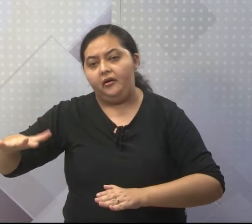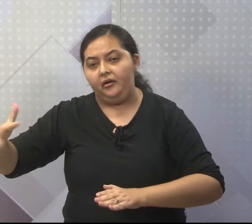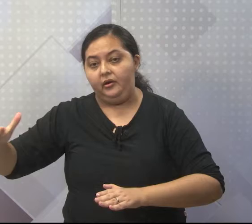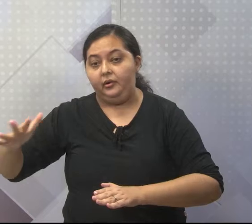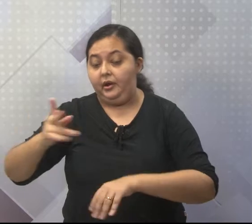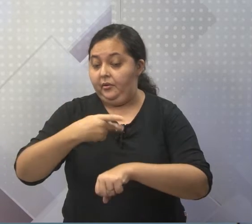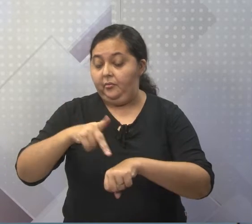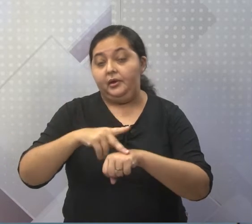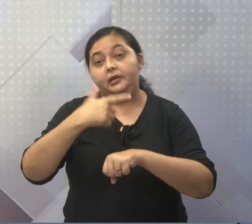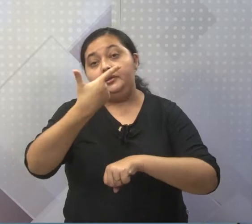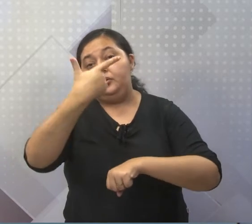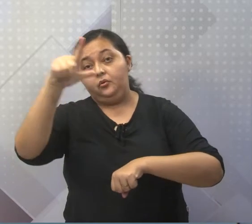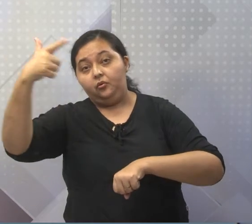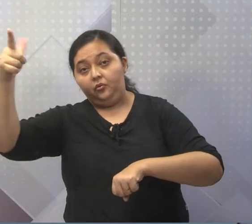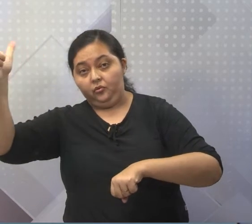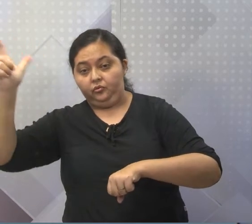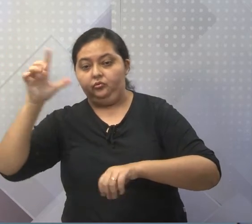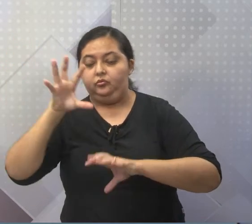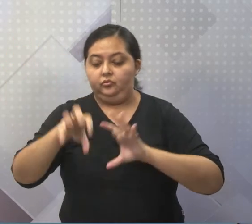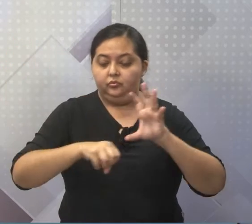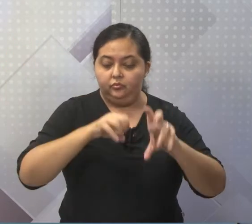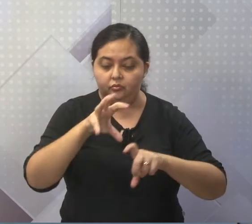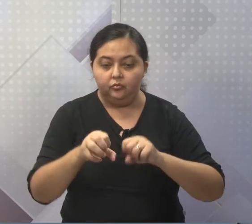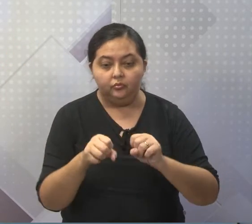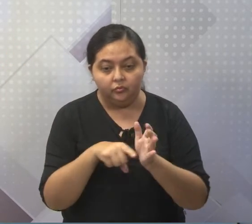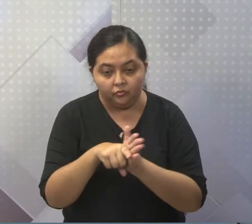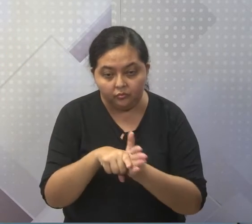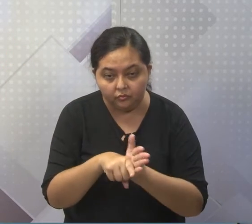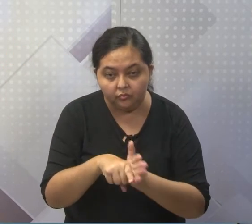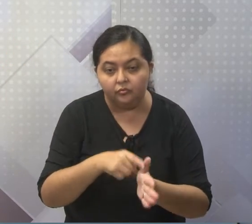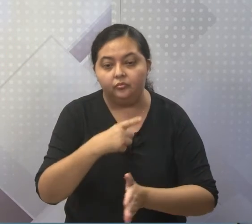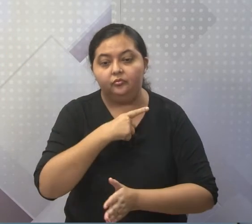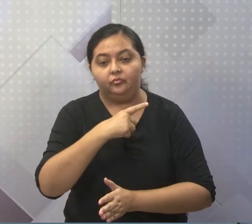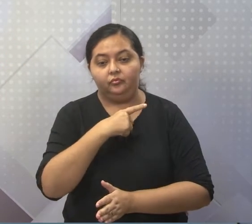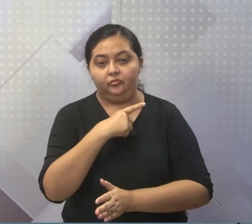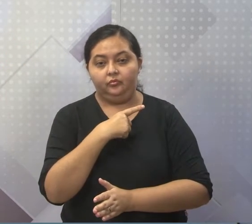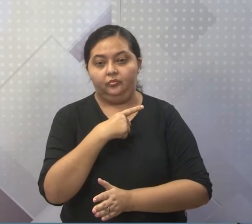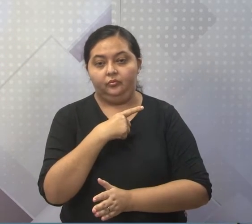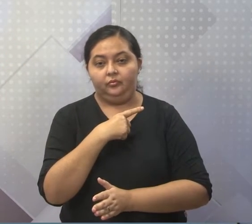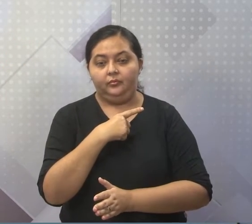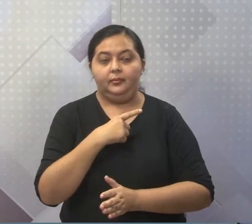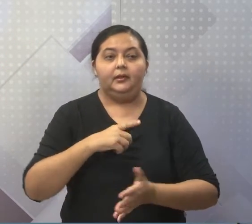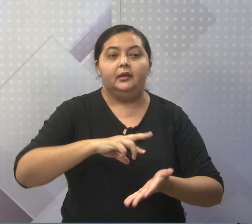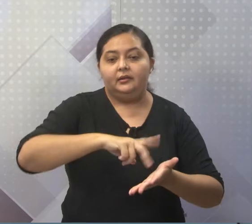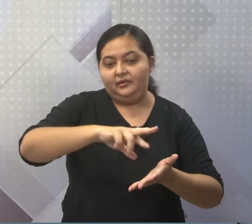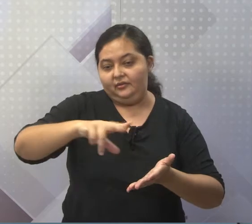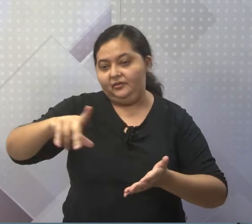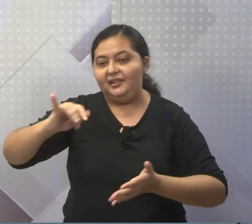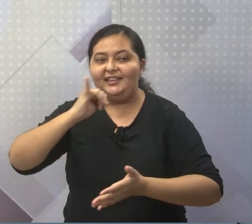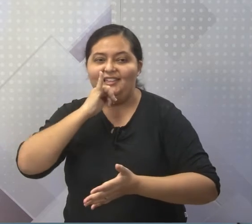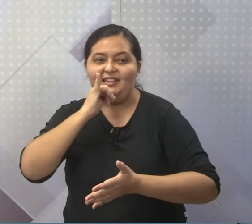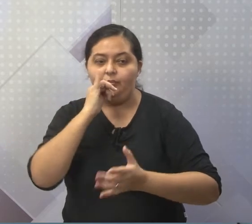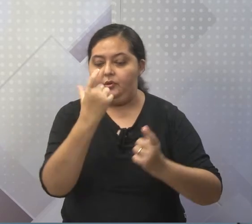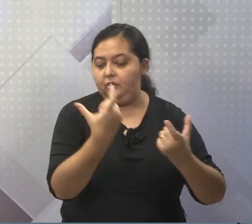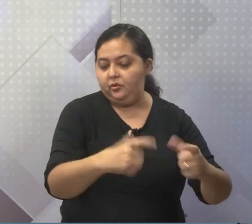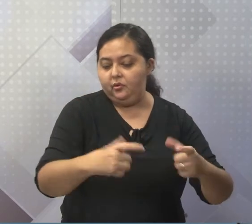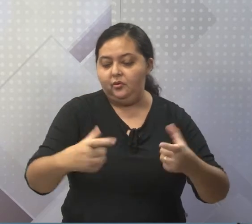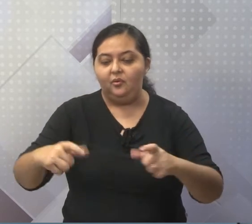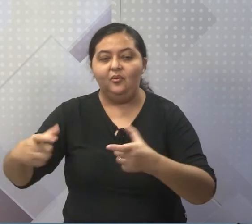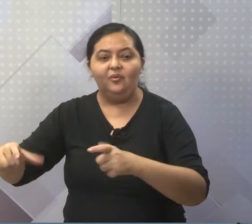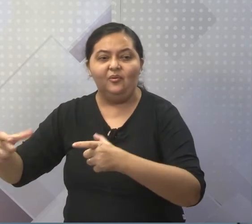tem exploração infelizmente a gente tem exemplos negativos como Brumadinho e Mariana exemplo de